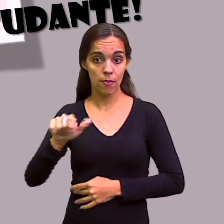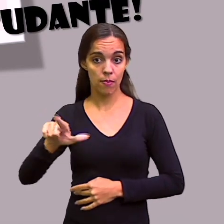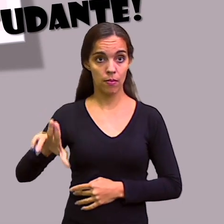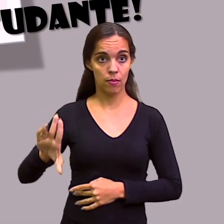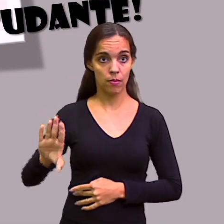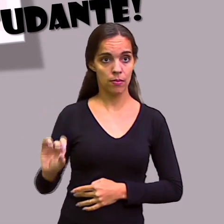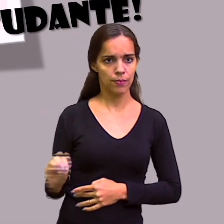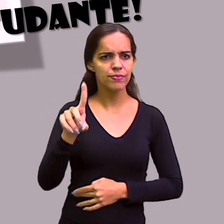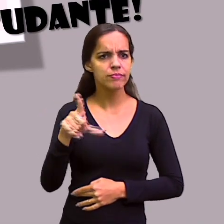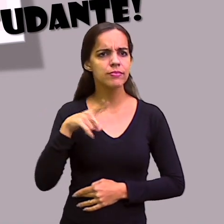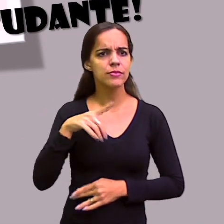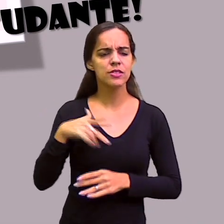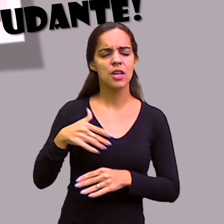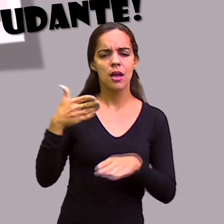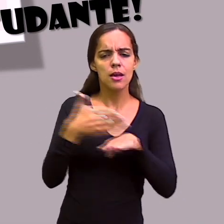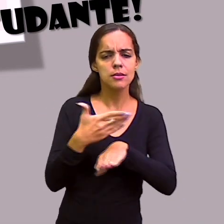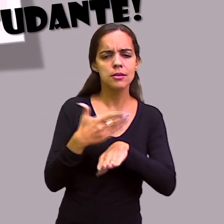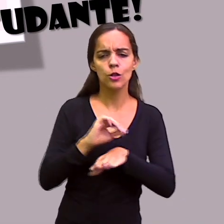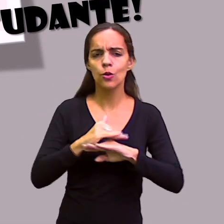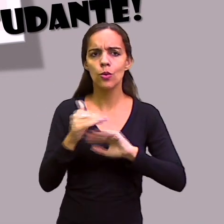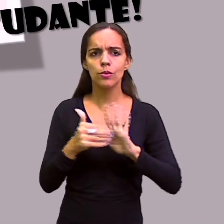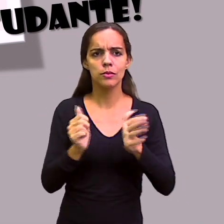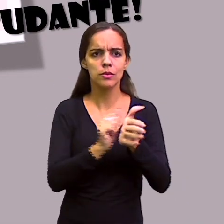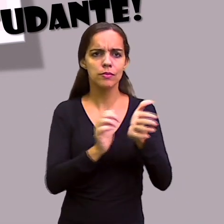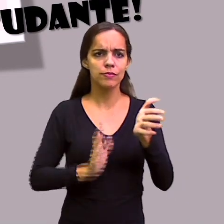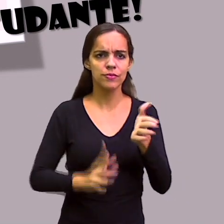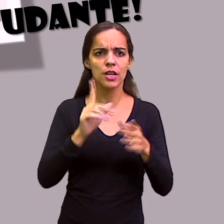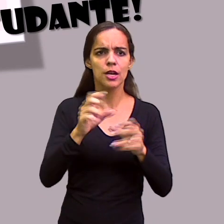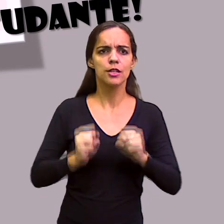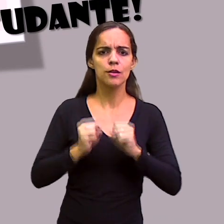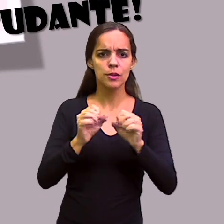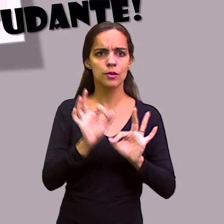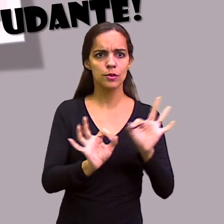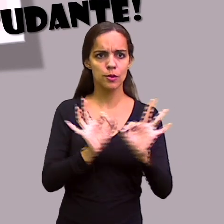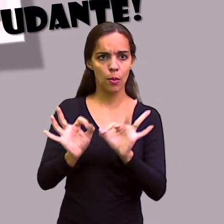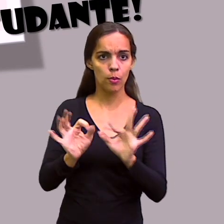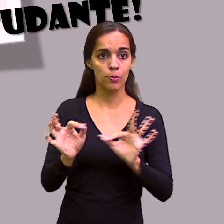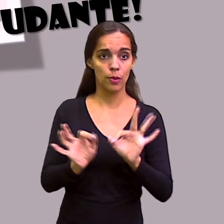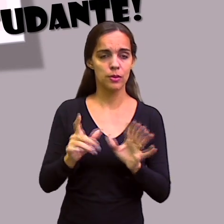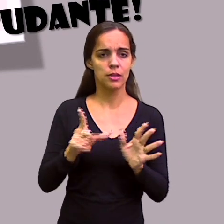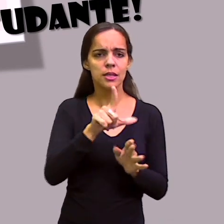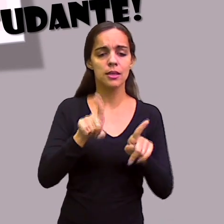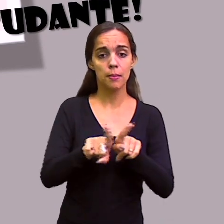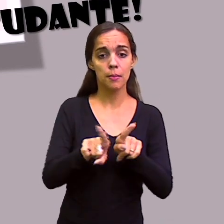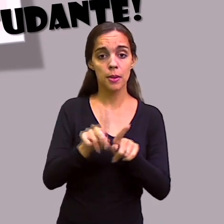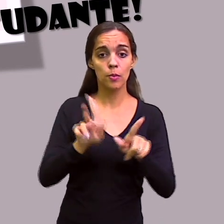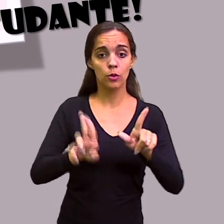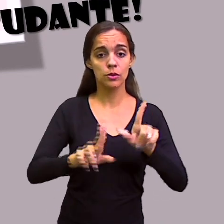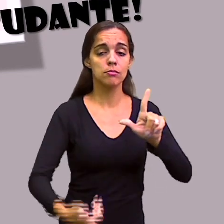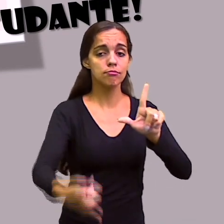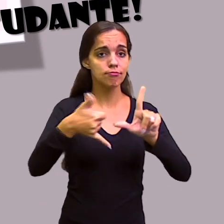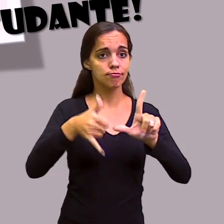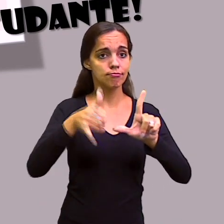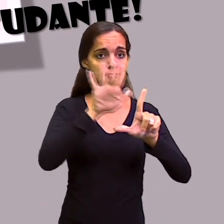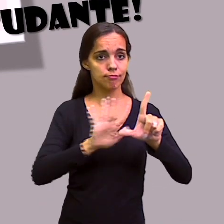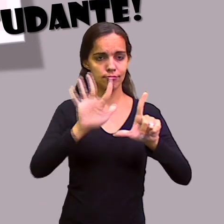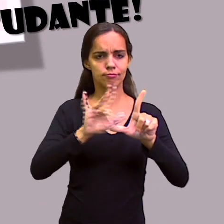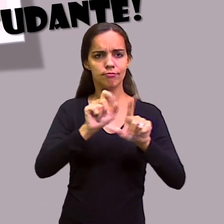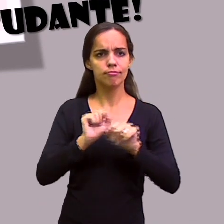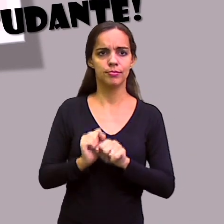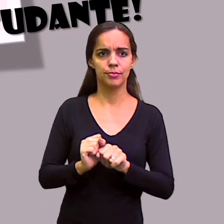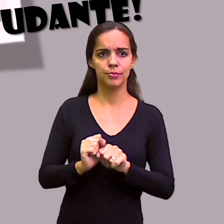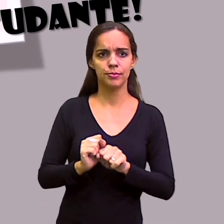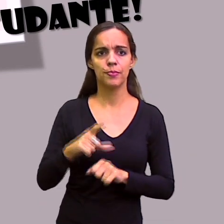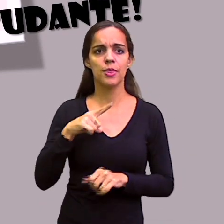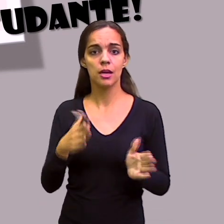smedgv.com/aluno, realize todas as atividades, ou você pode apontar a câmera do seu celular na imagem que aparece na tela